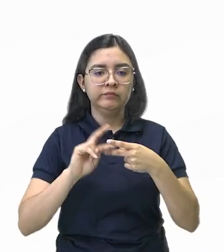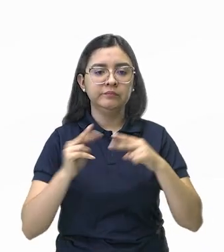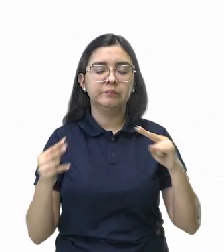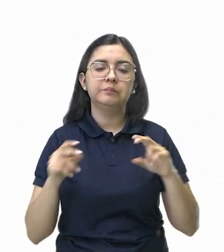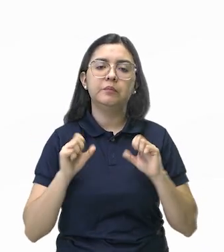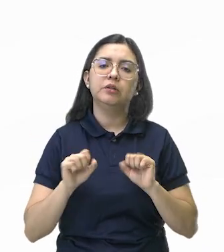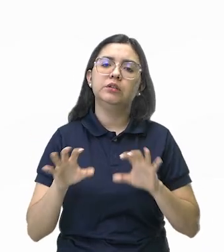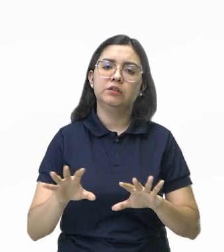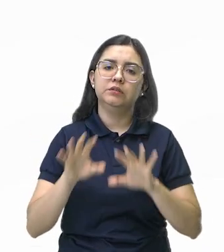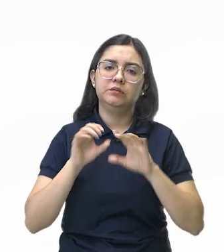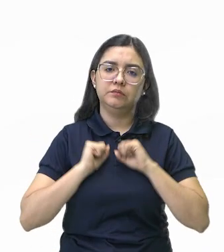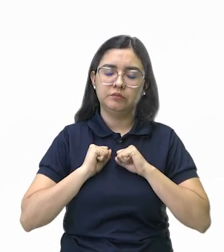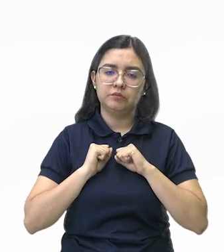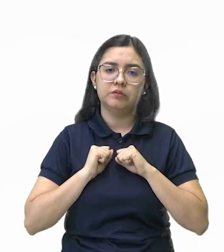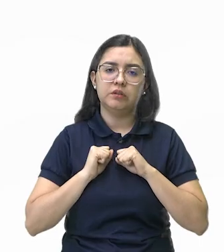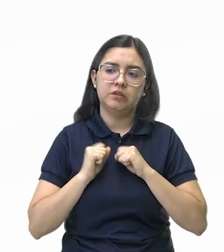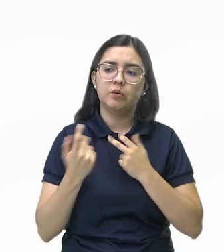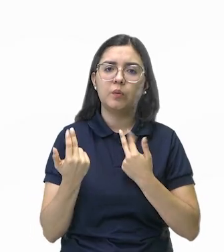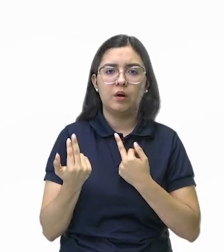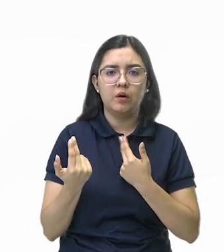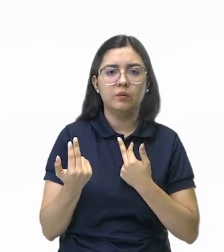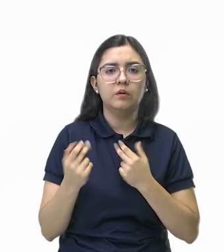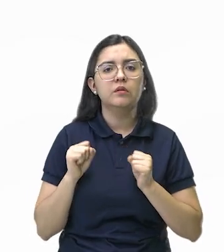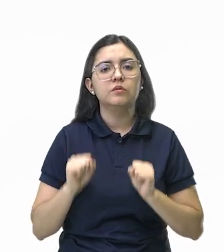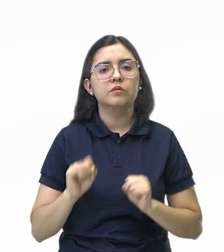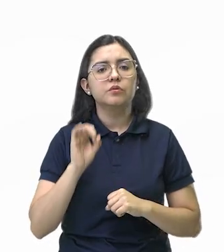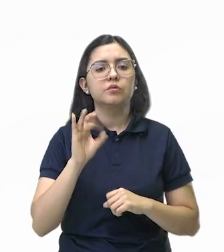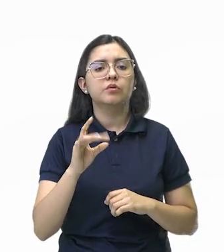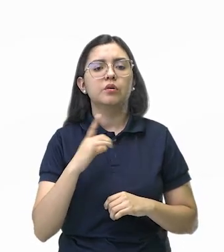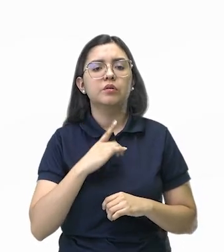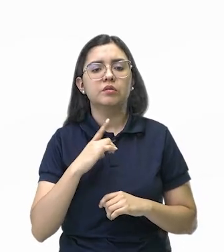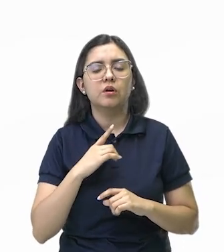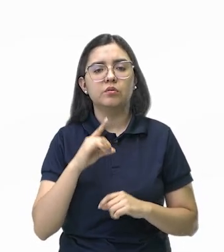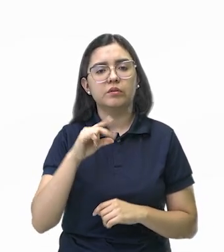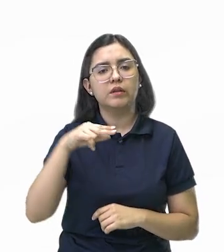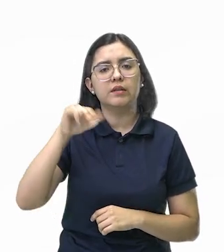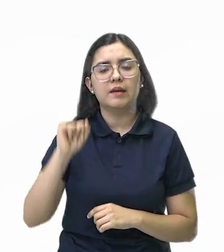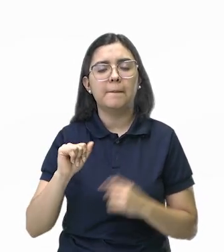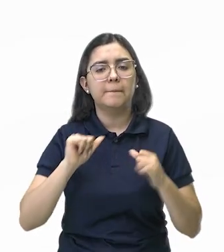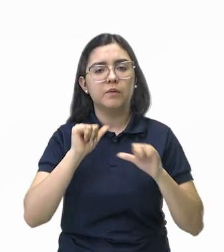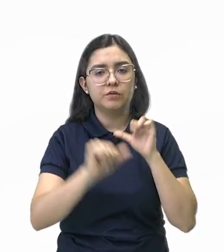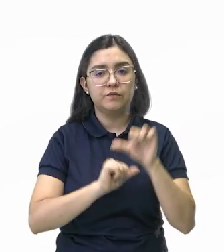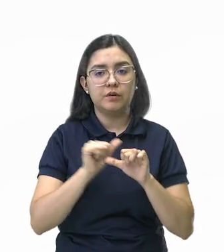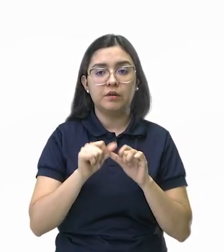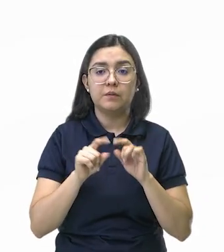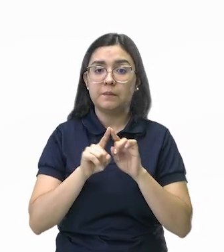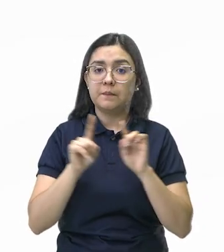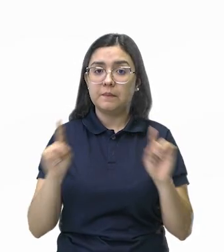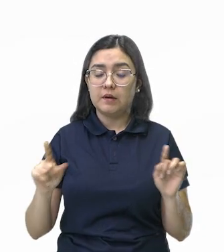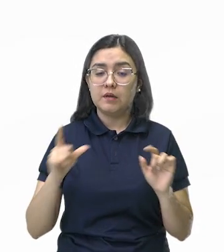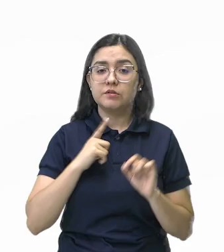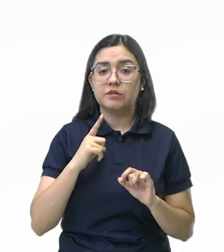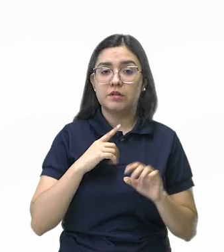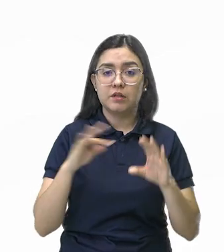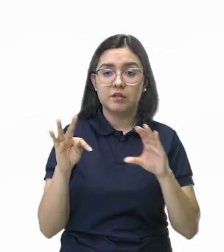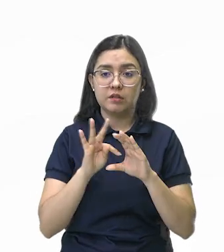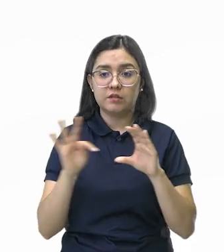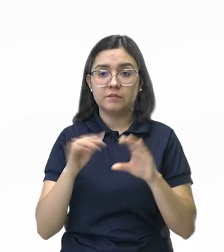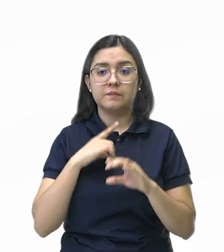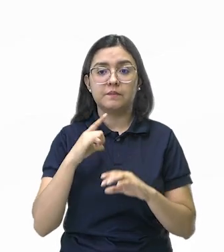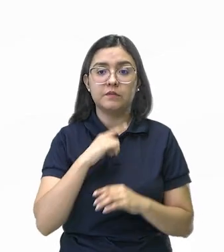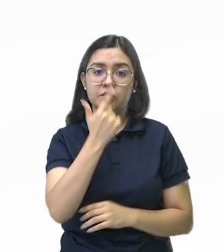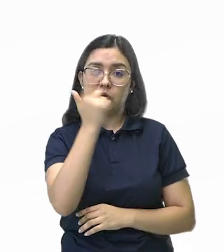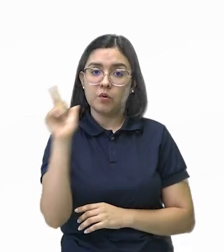receber um gene da mesma espécie, e aí ele vai apenas ter o seu DNA modificado. Mas aquele que é transgênico recebeu de